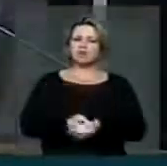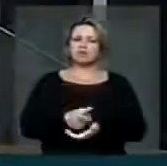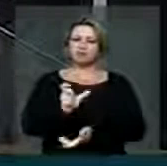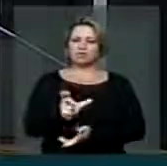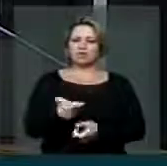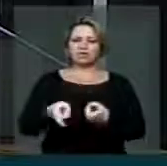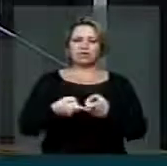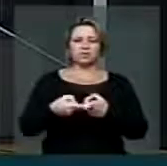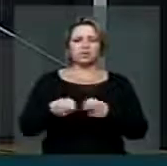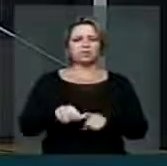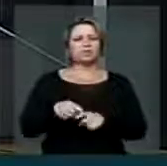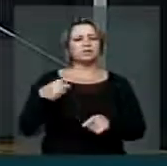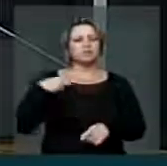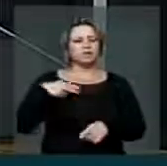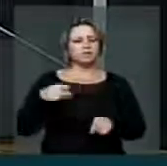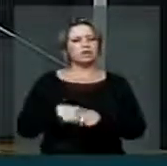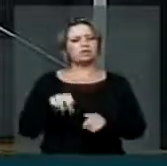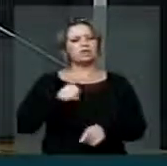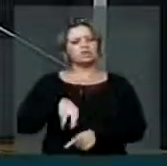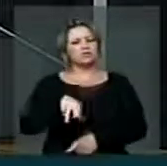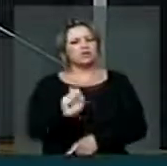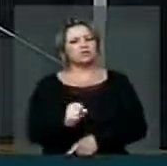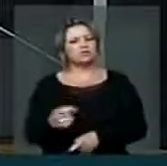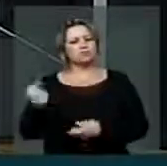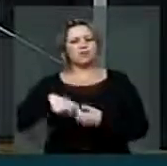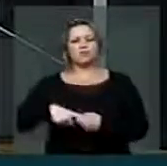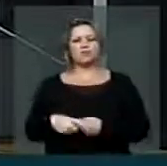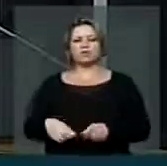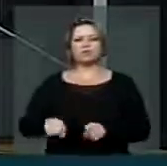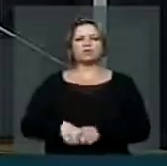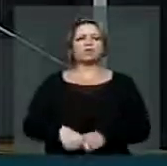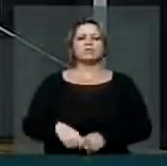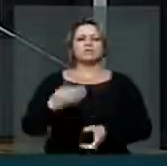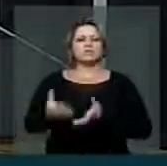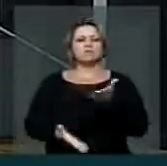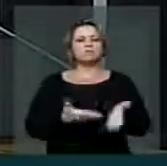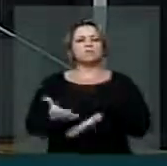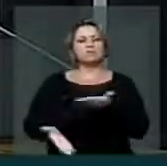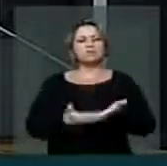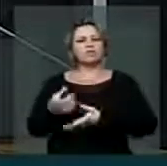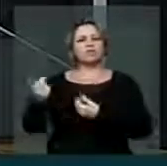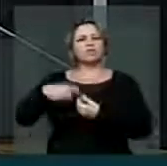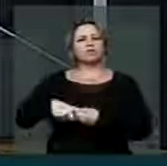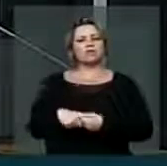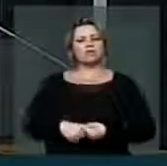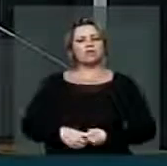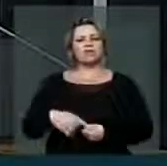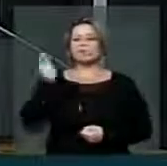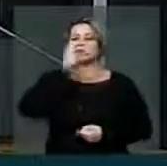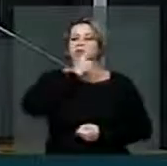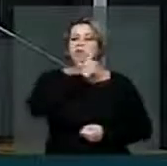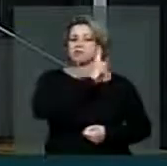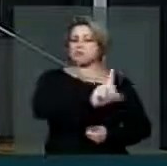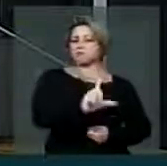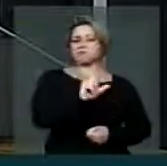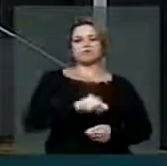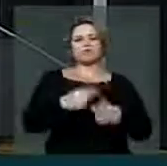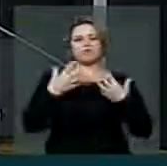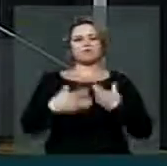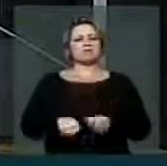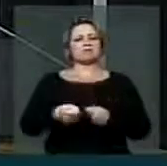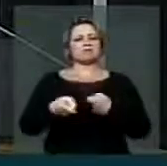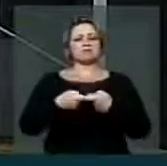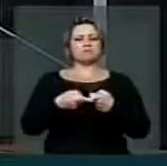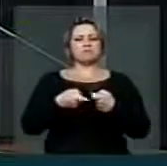os gastos que o Sistema Único de Saúde realiza com os seus pacientes e não se consegue que os planos